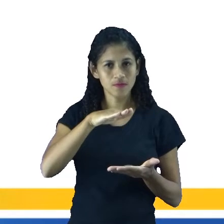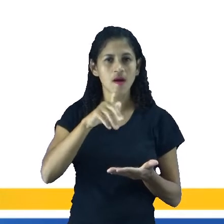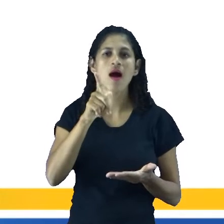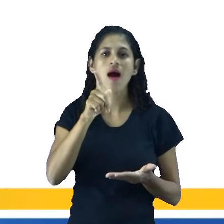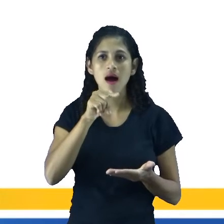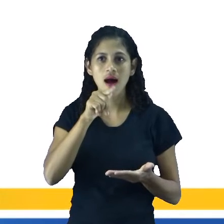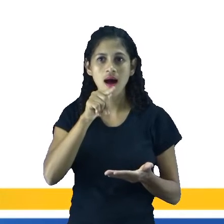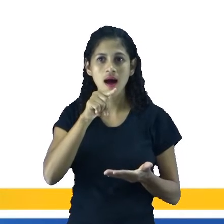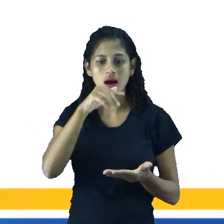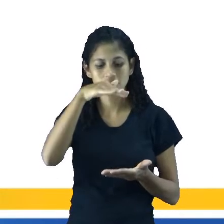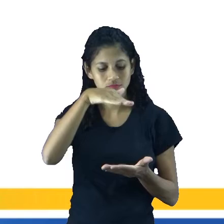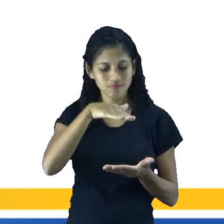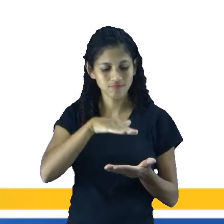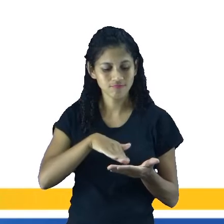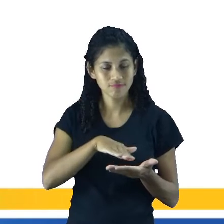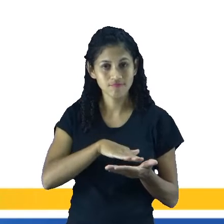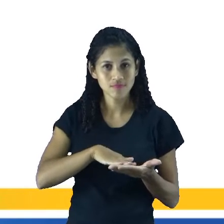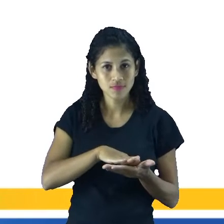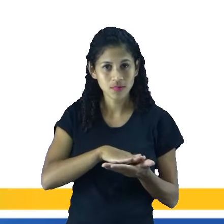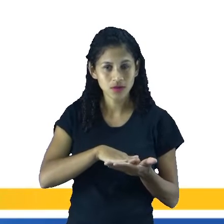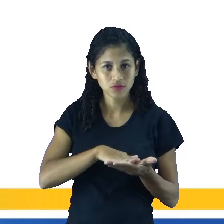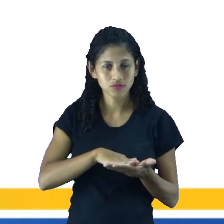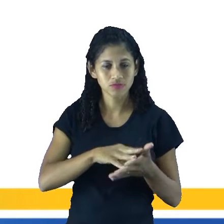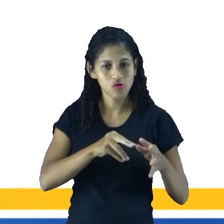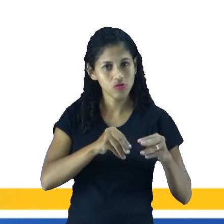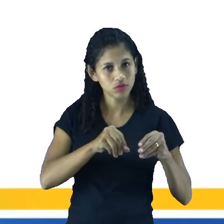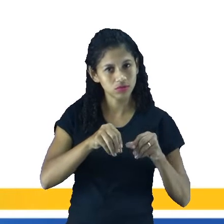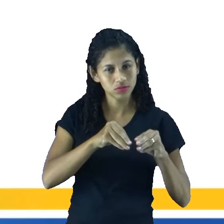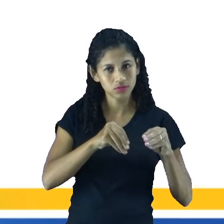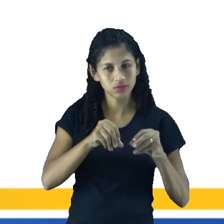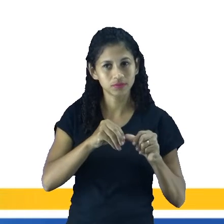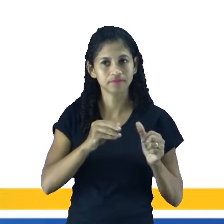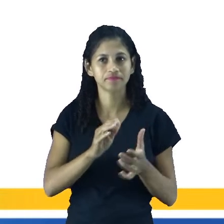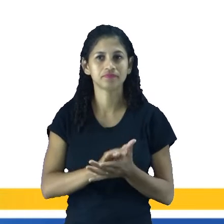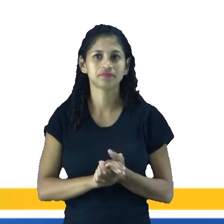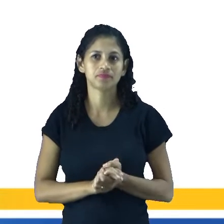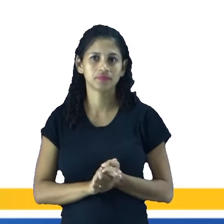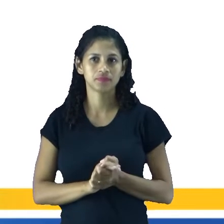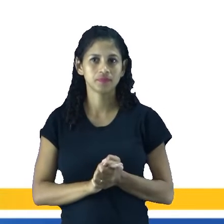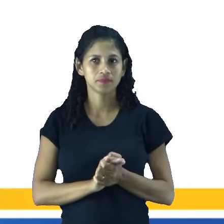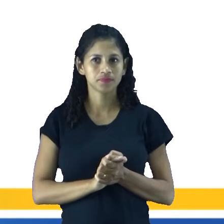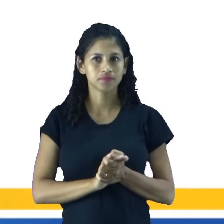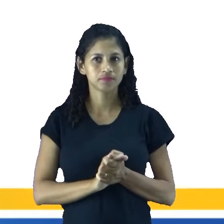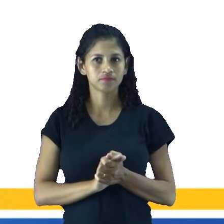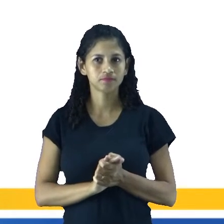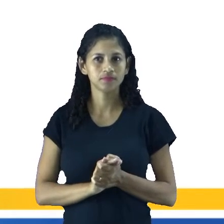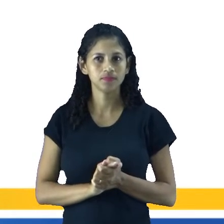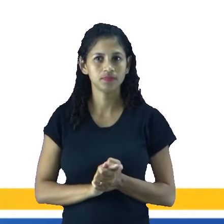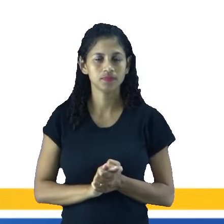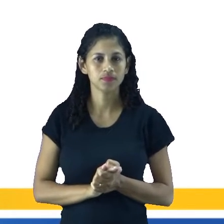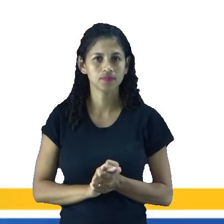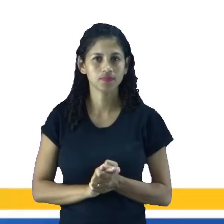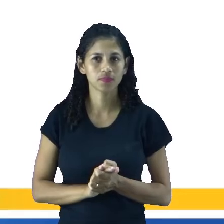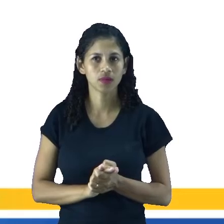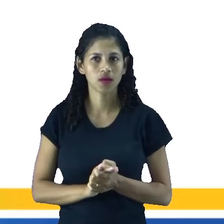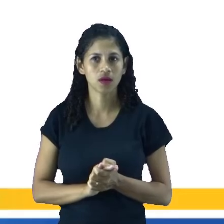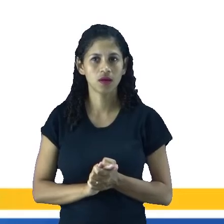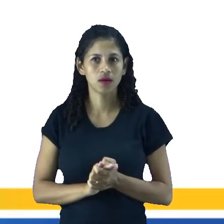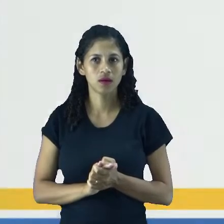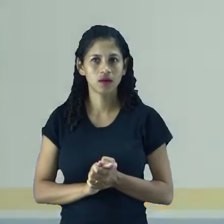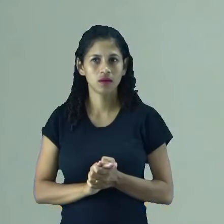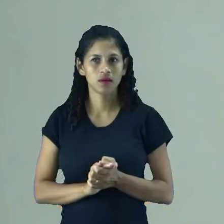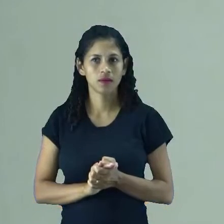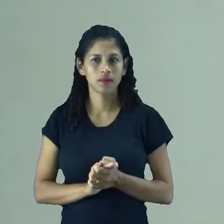filtração. A filtração já é um método usado para separar os componentes de uma mistura heterogênea, ou